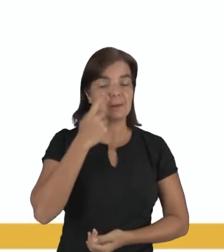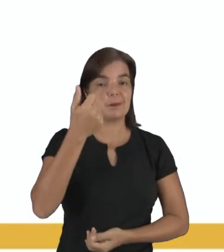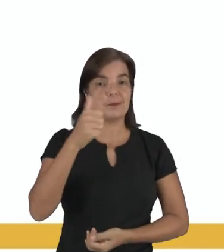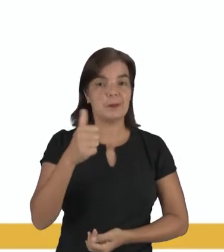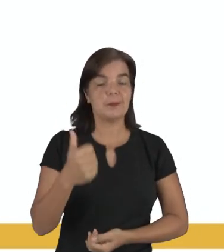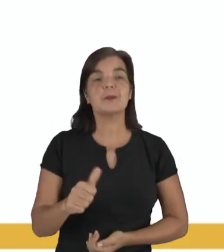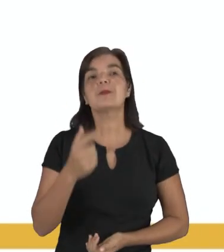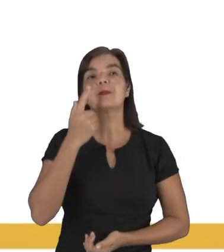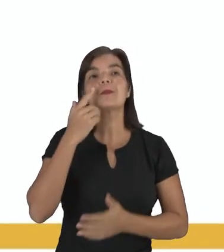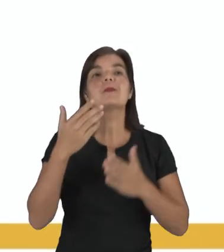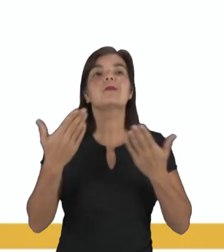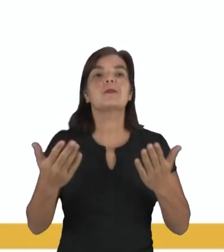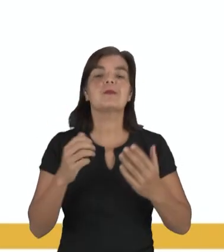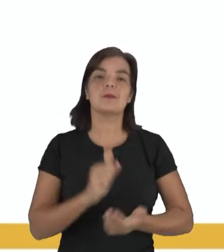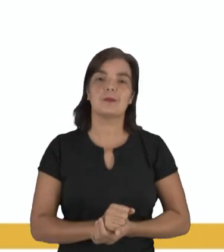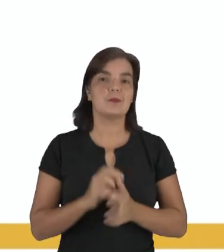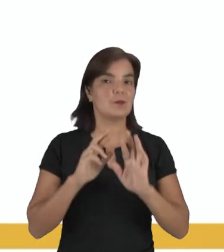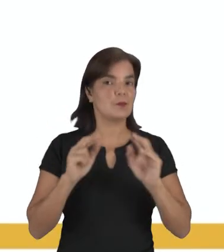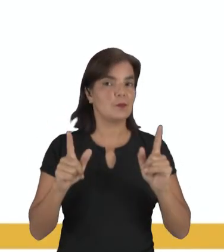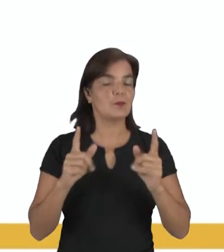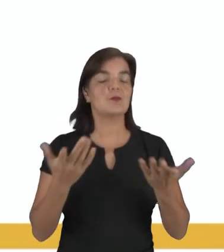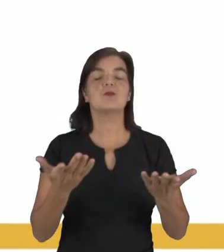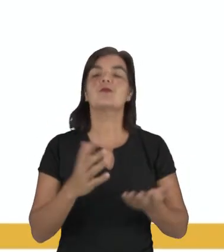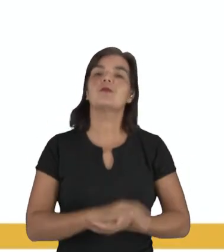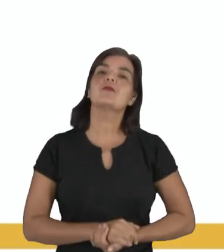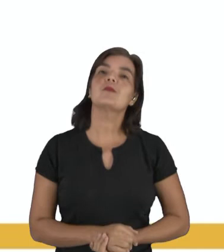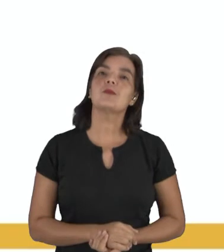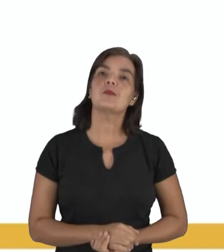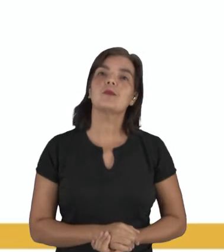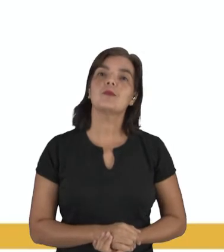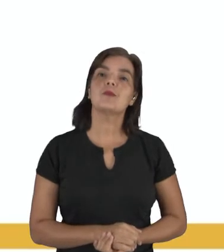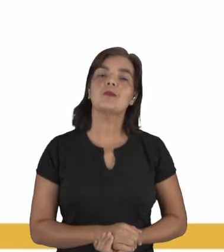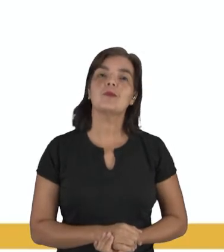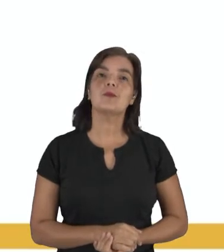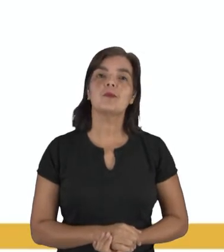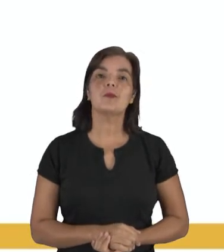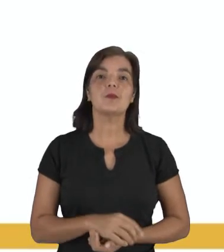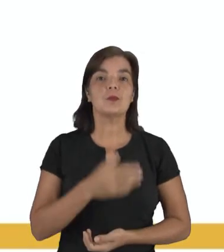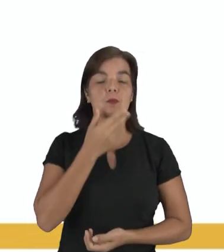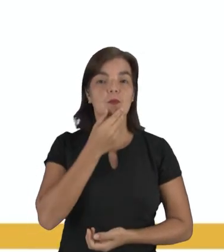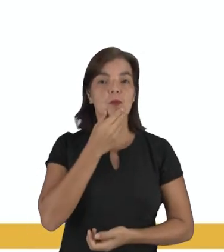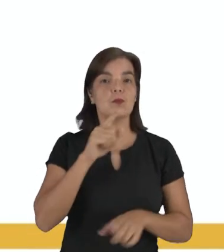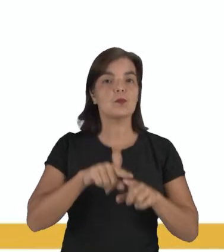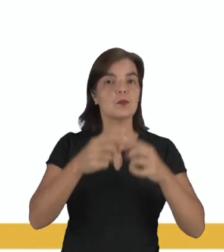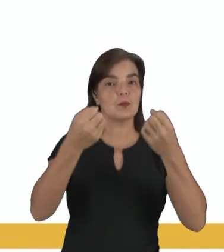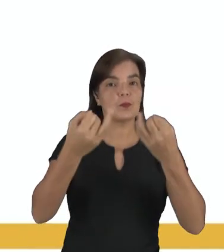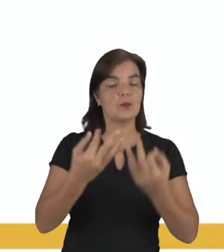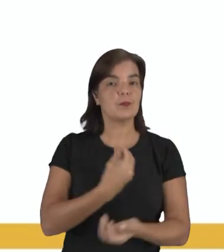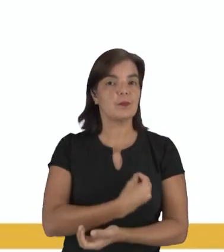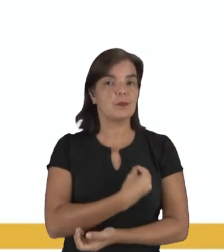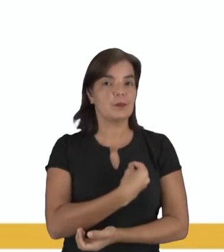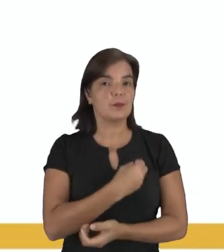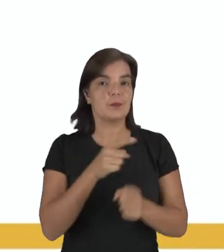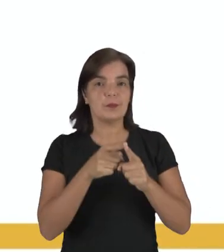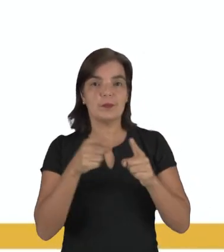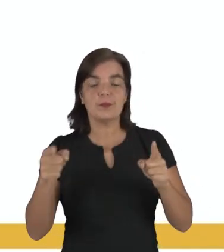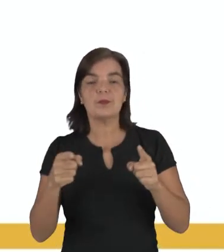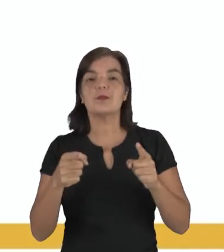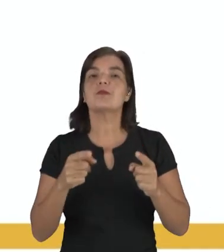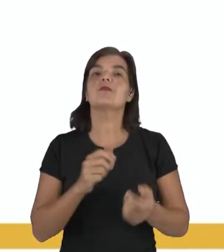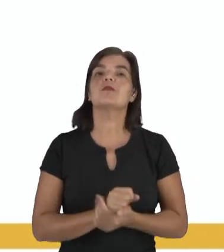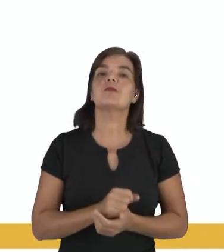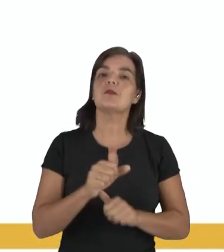dessas alternativas e ver o que está diferindo ali do que Galileu Galilei viveu nesse processo